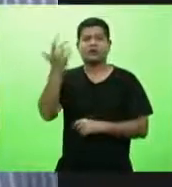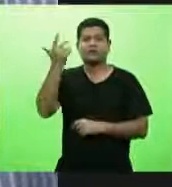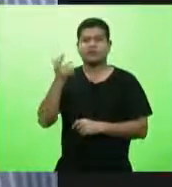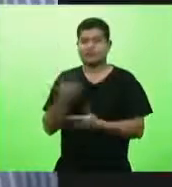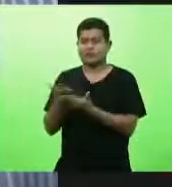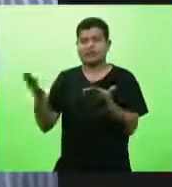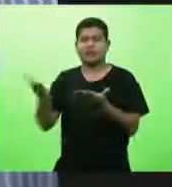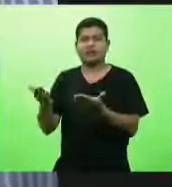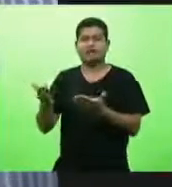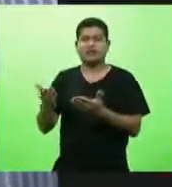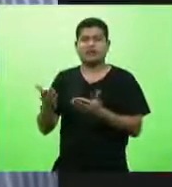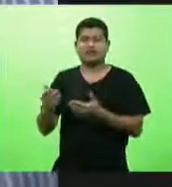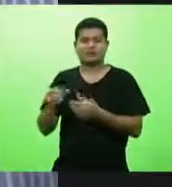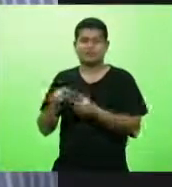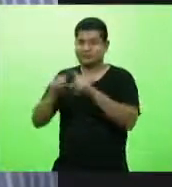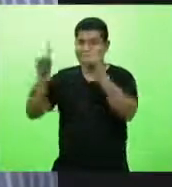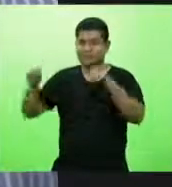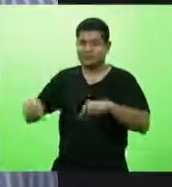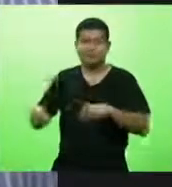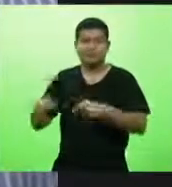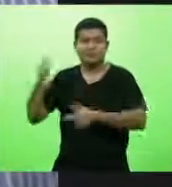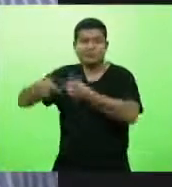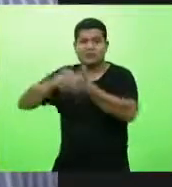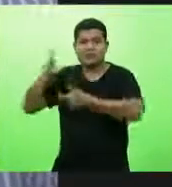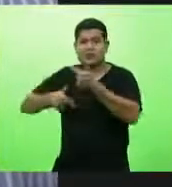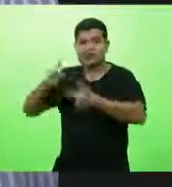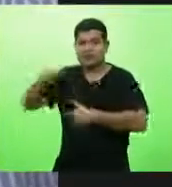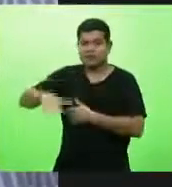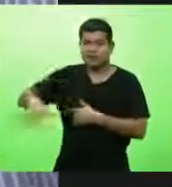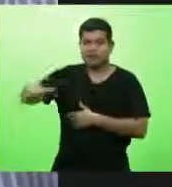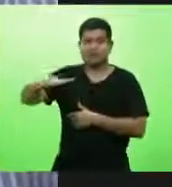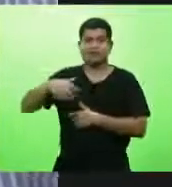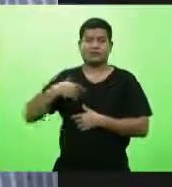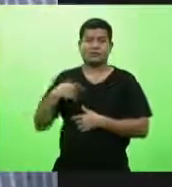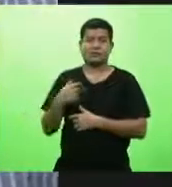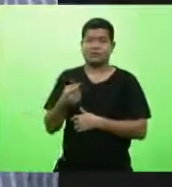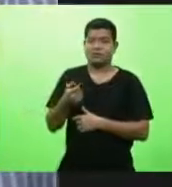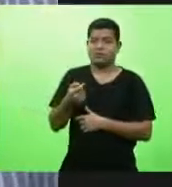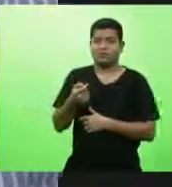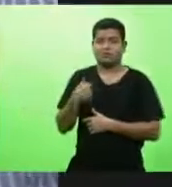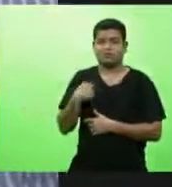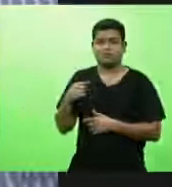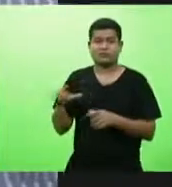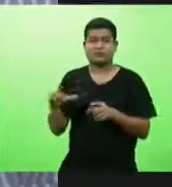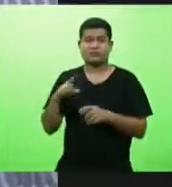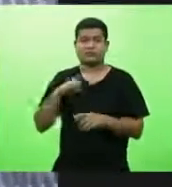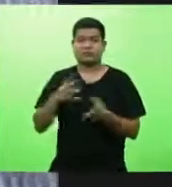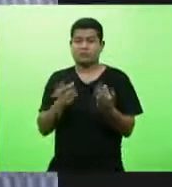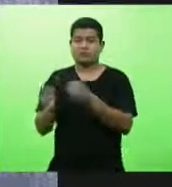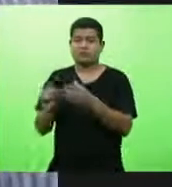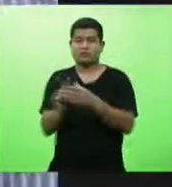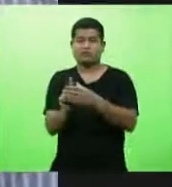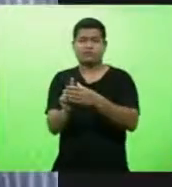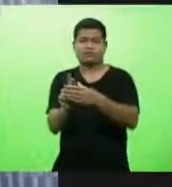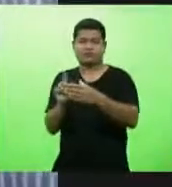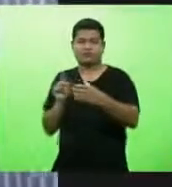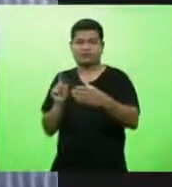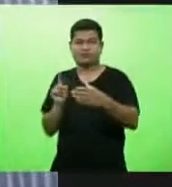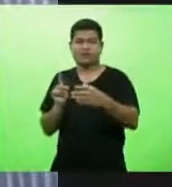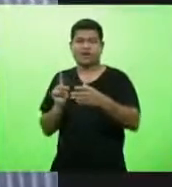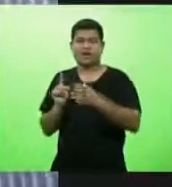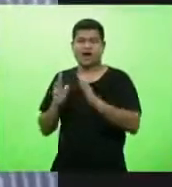de funcionários dentro dos conglomerados industriais que estão afastados por causa da doença. Começa a se